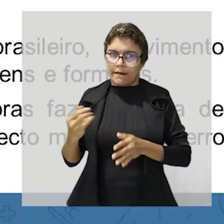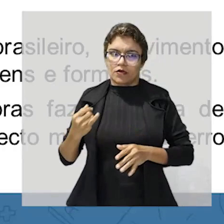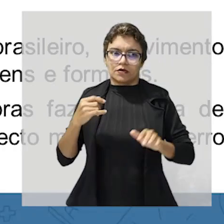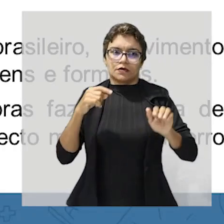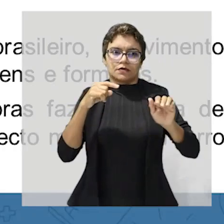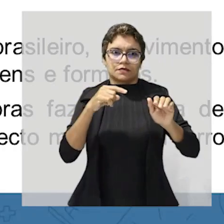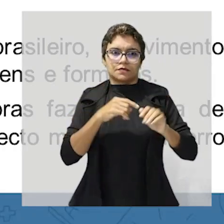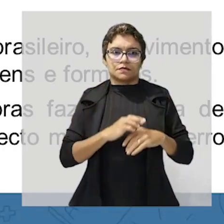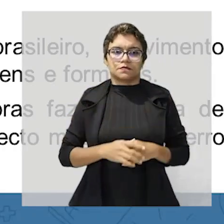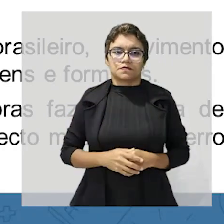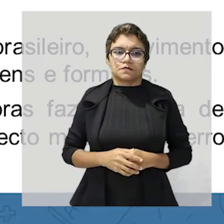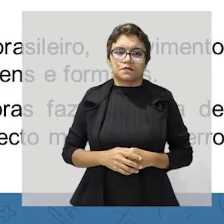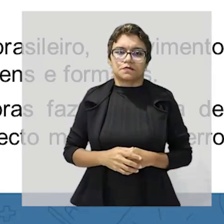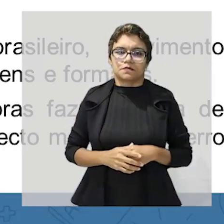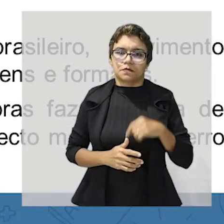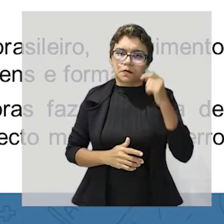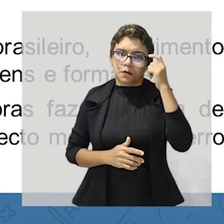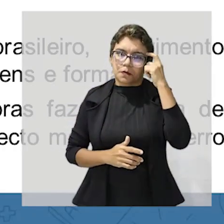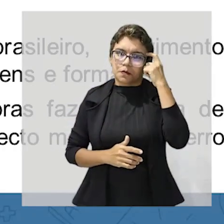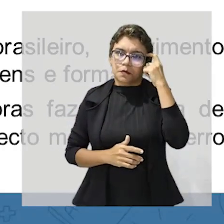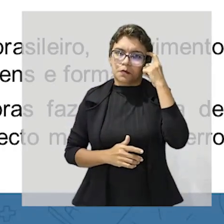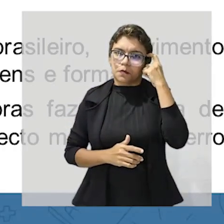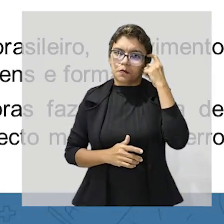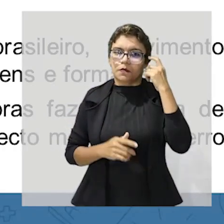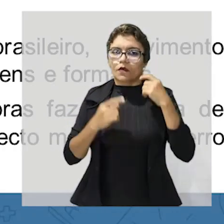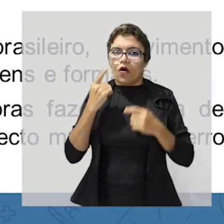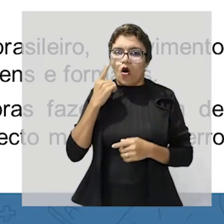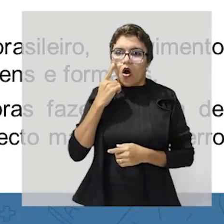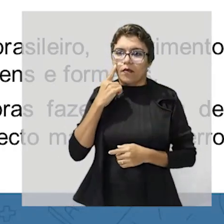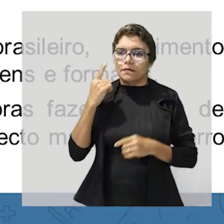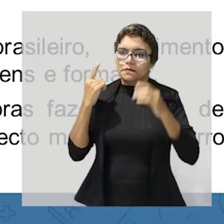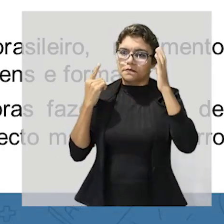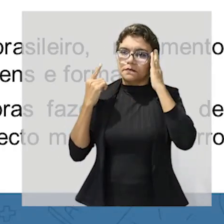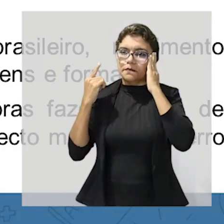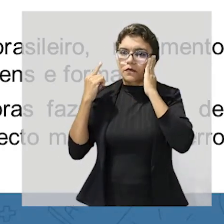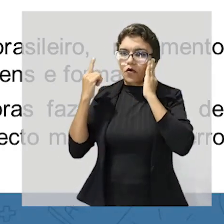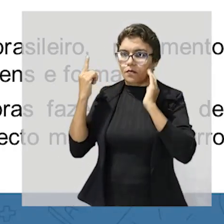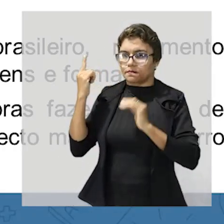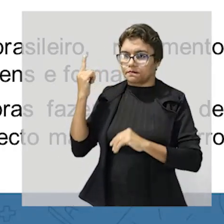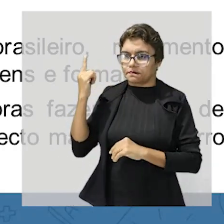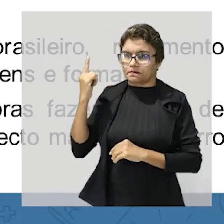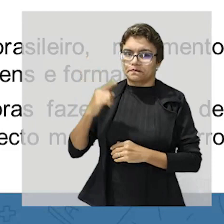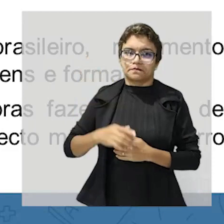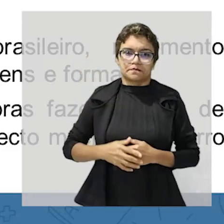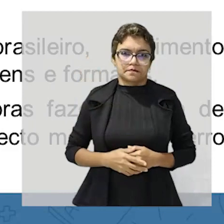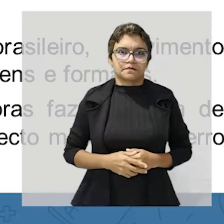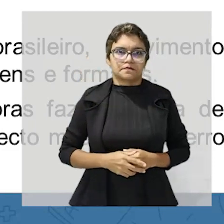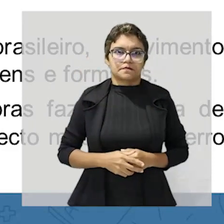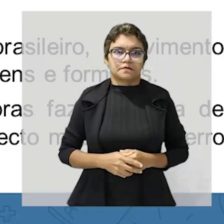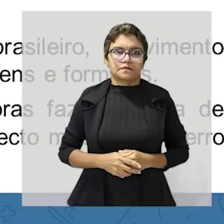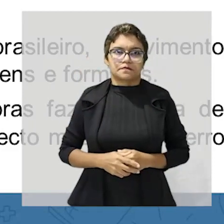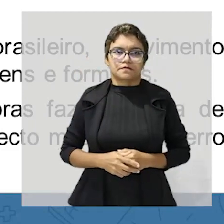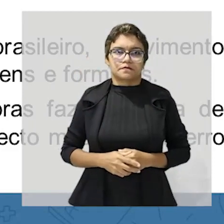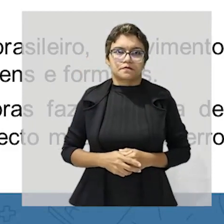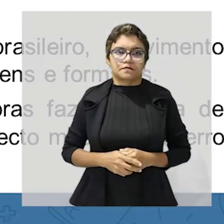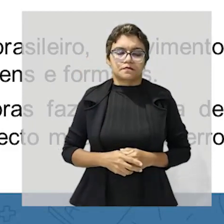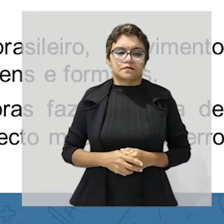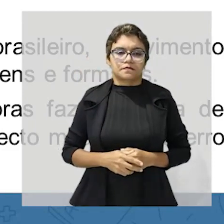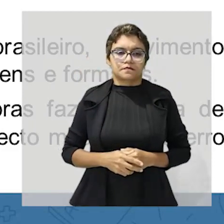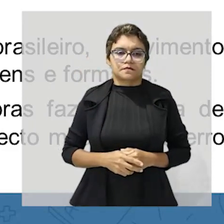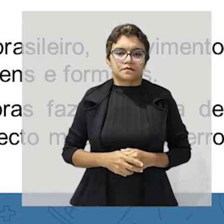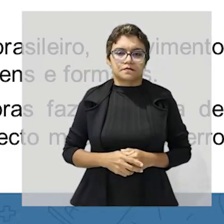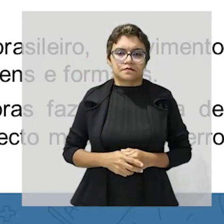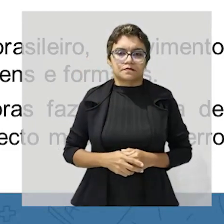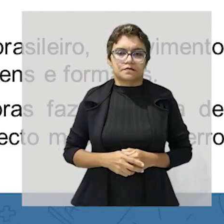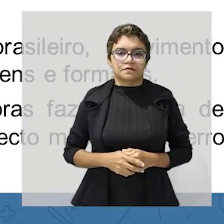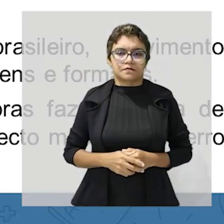contemporânea brasileira que mistura materiais, bricoleur, né, fragmentos de história e crítica social. A obra dela está